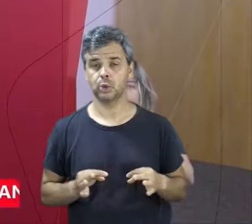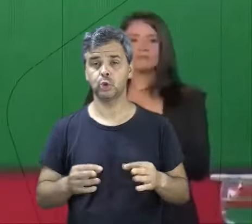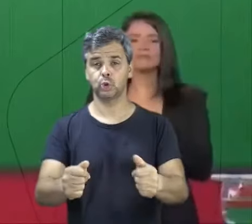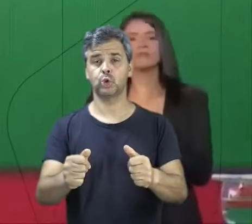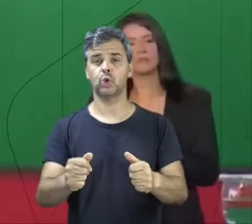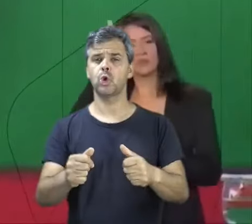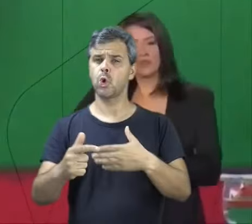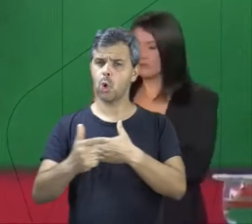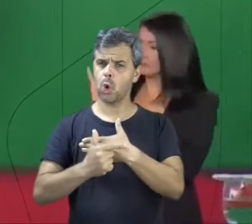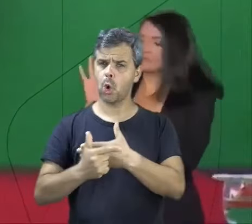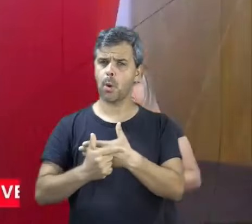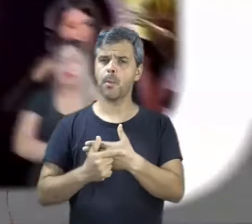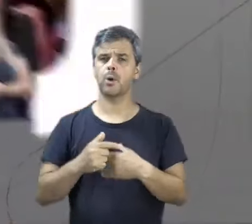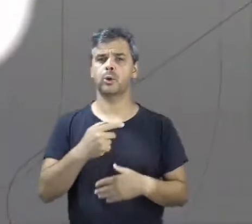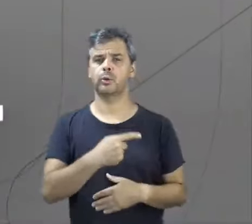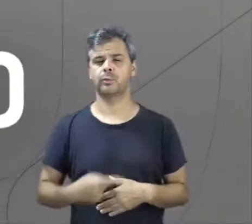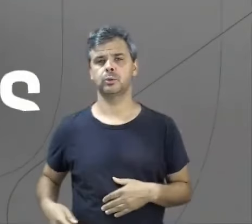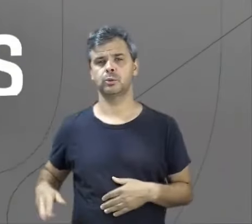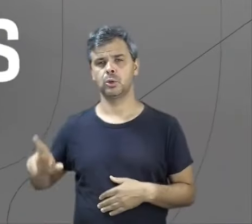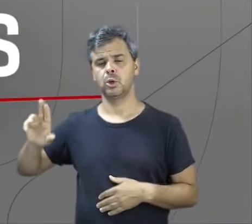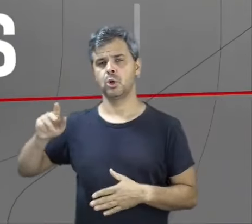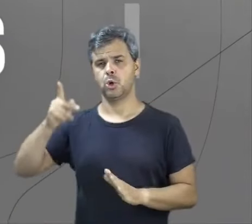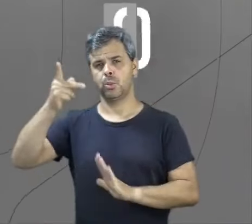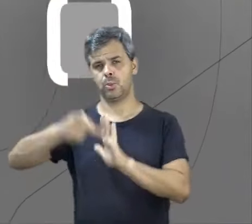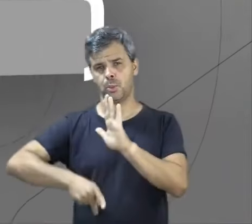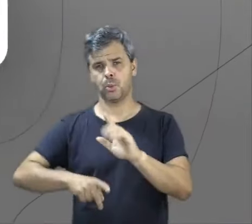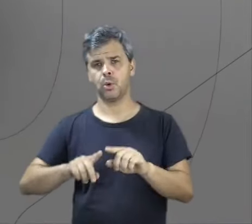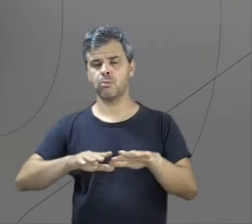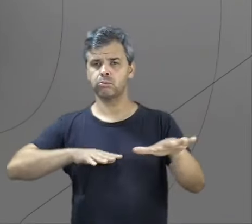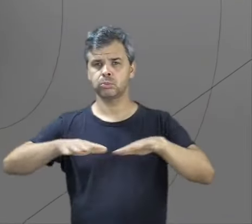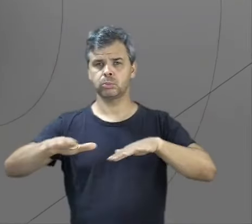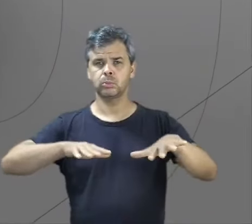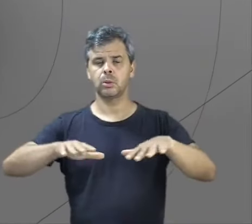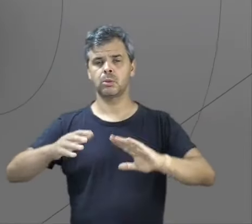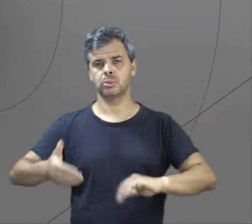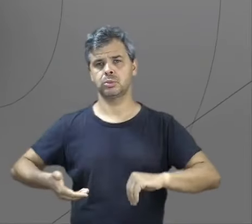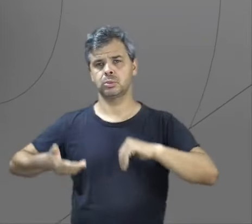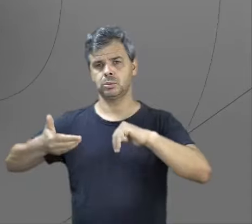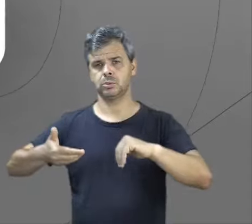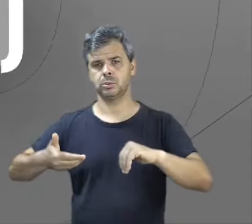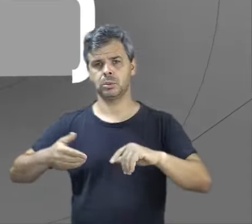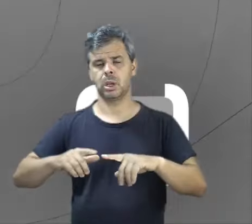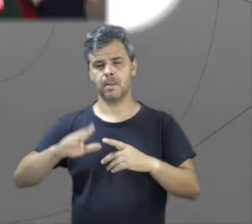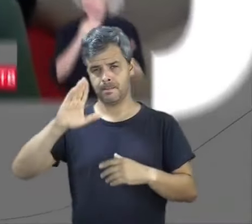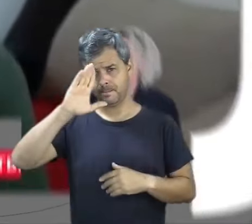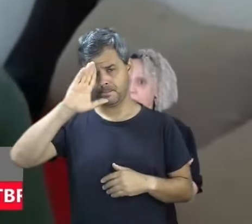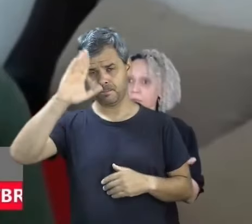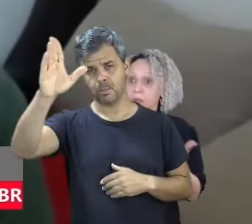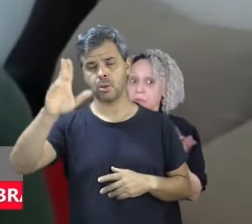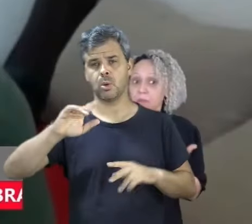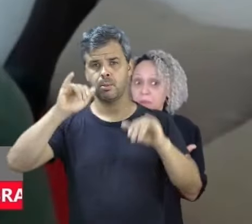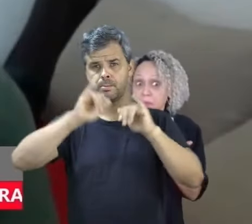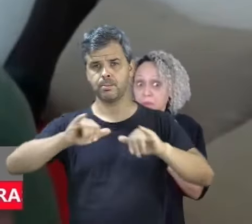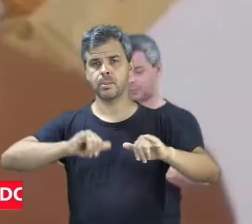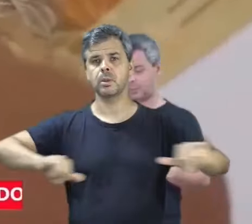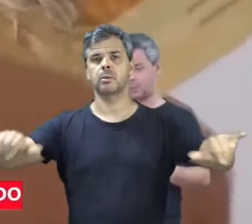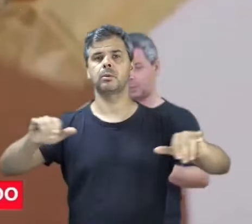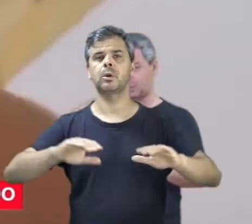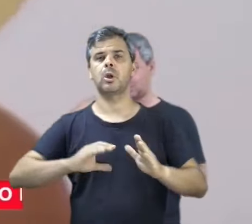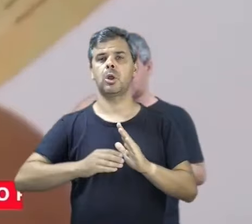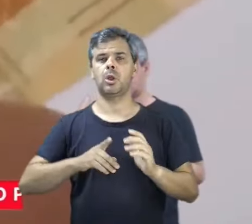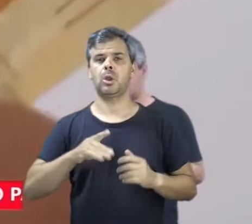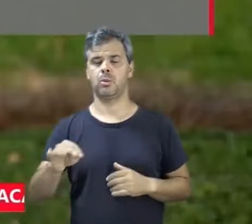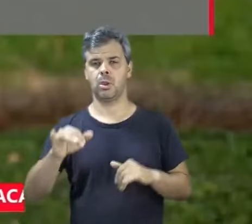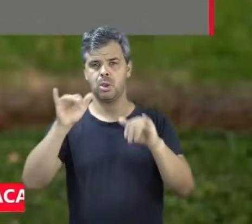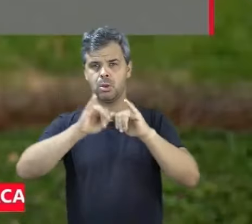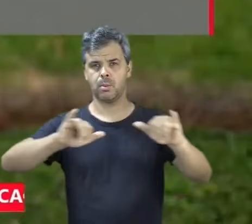Tudo sobre as ações do governo Lula, os projetos que estão movimentando o Congresso e as principais informações do partido. Se